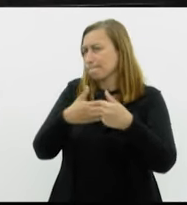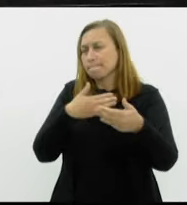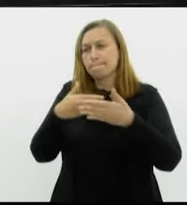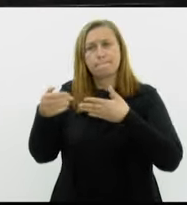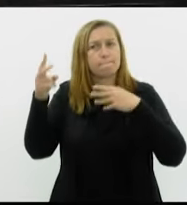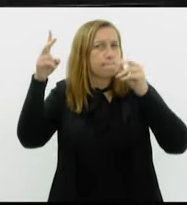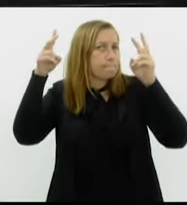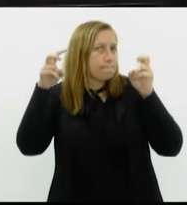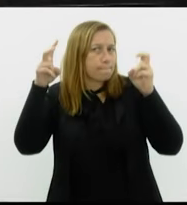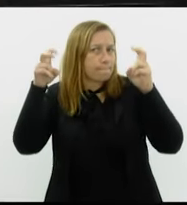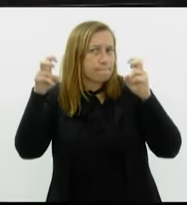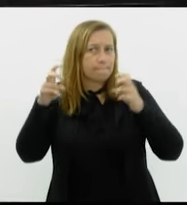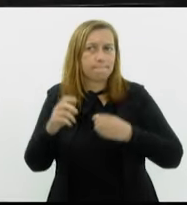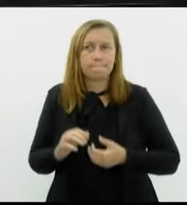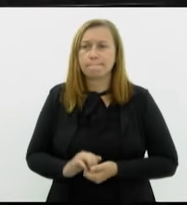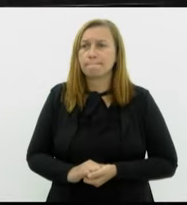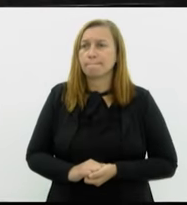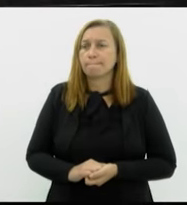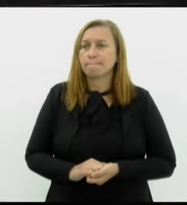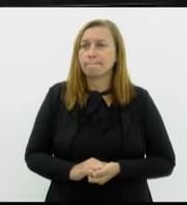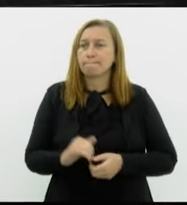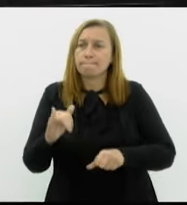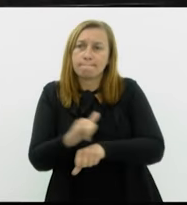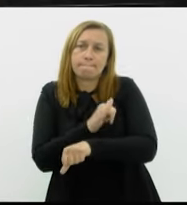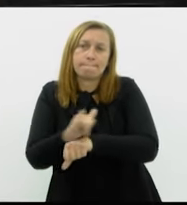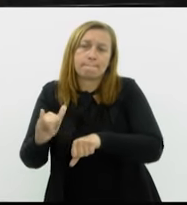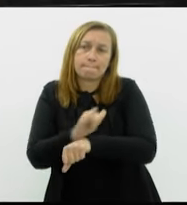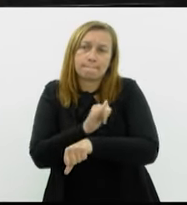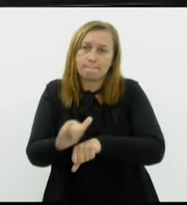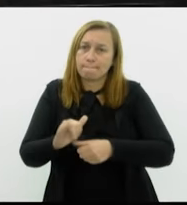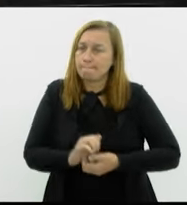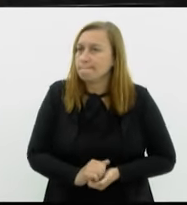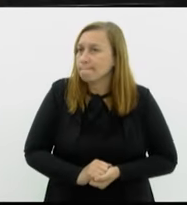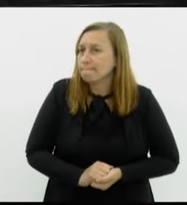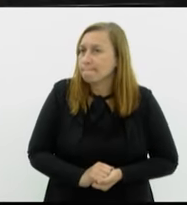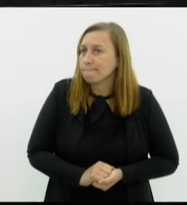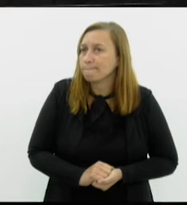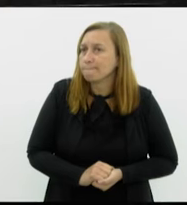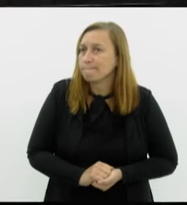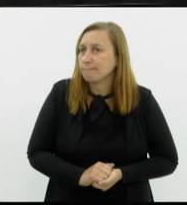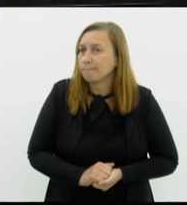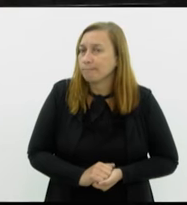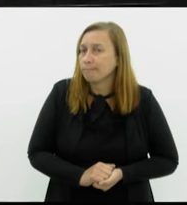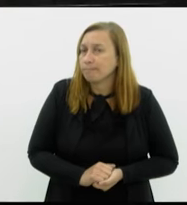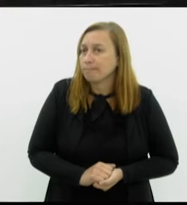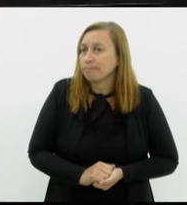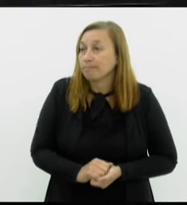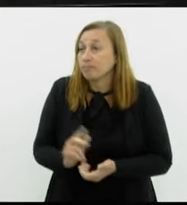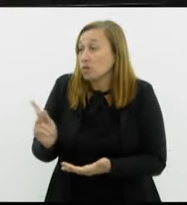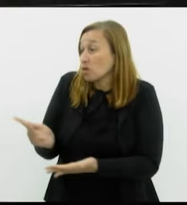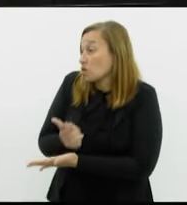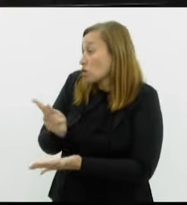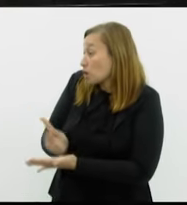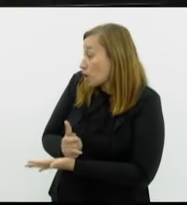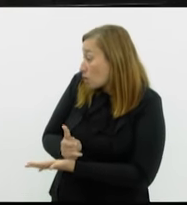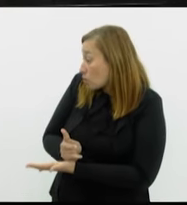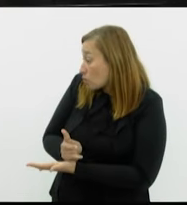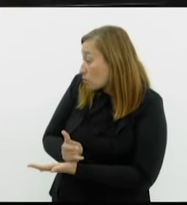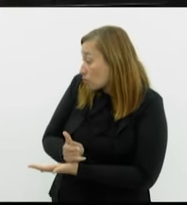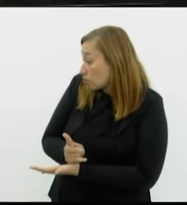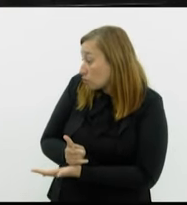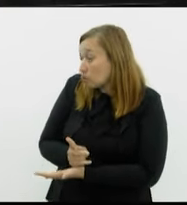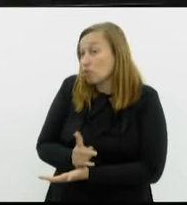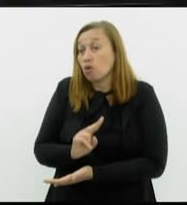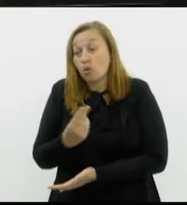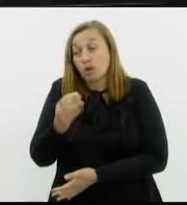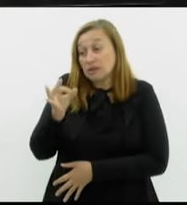questão de operação Lava Jato, com erros e acertos que teve.